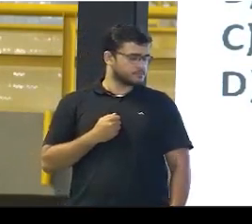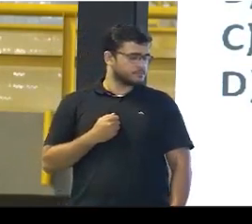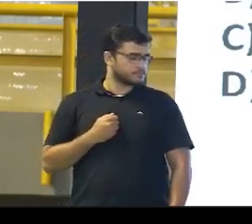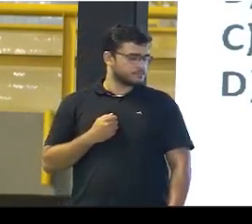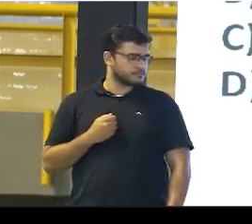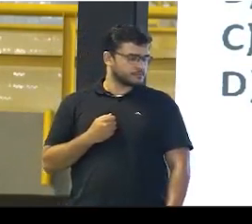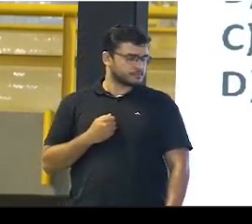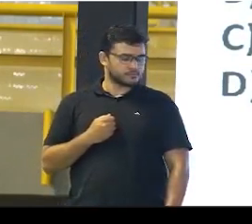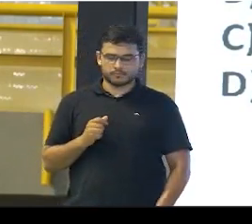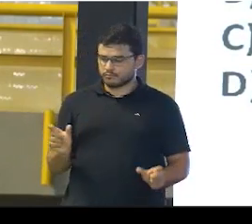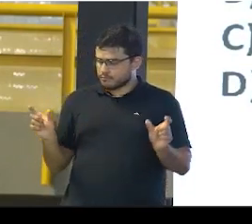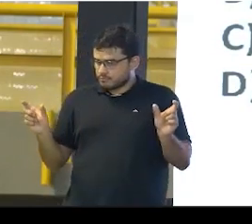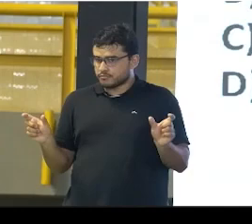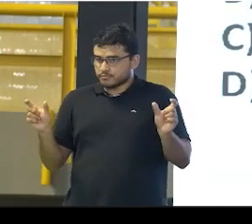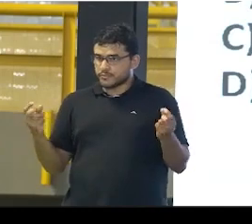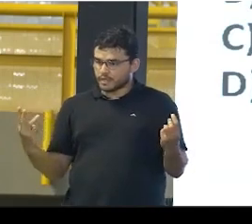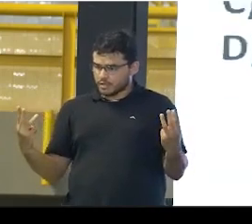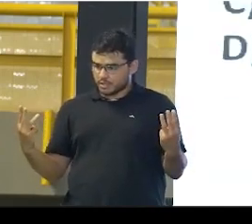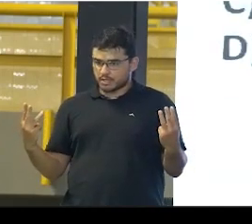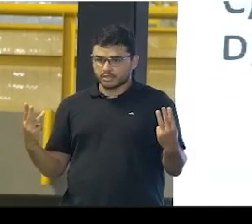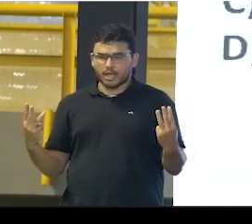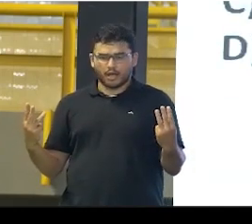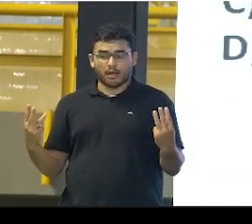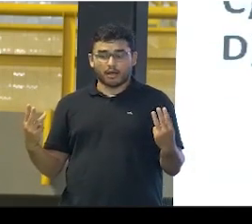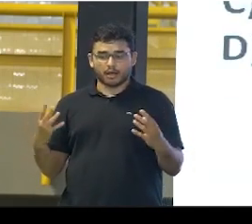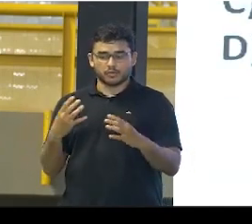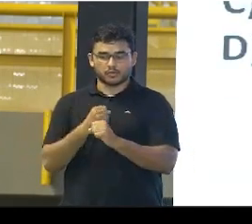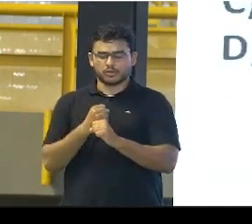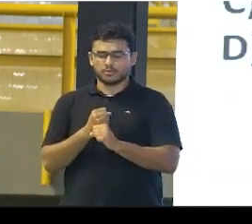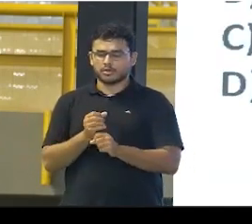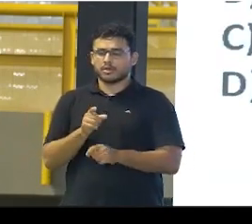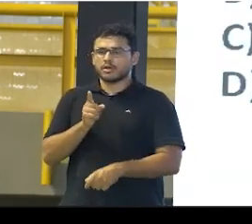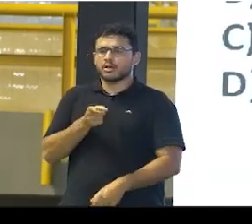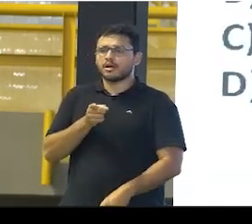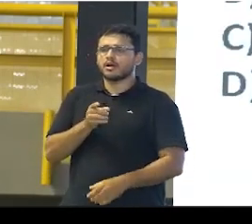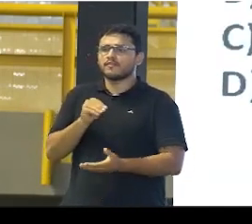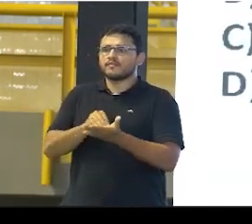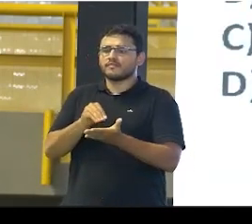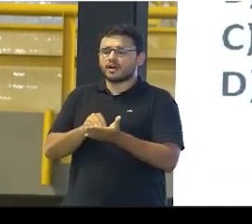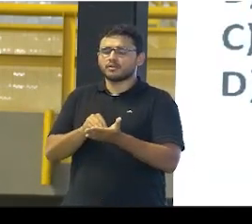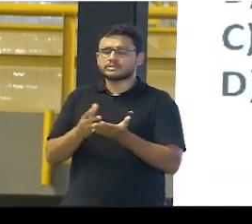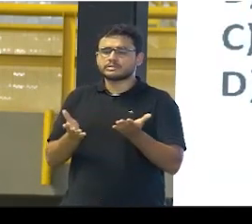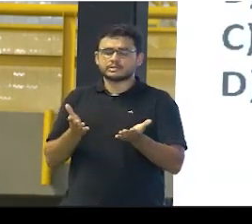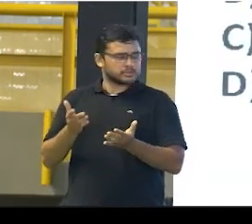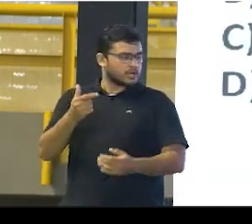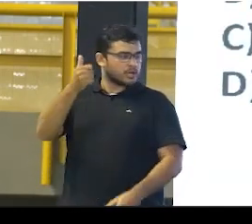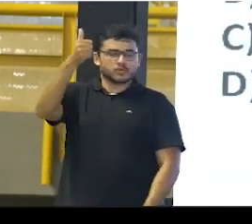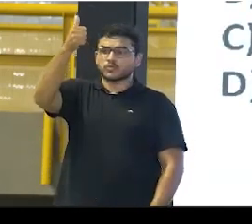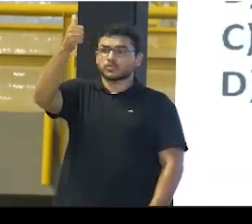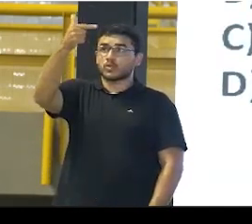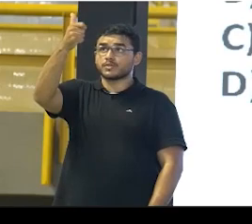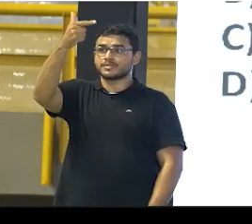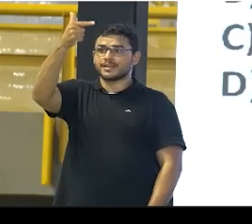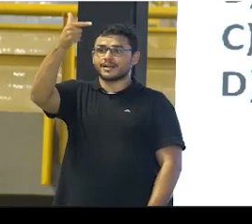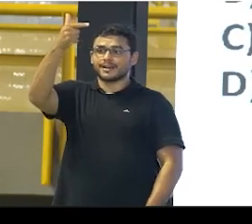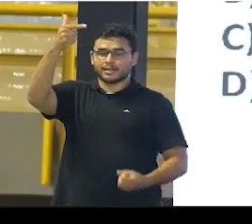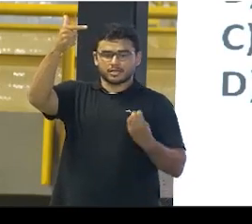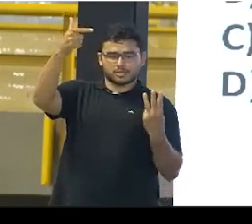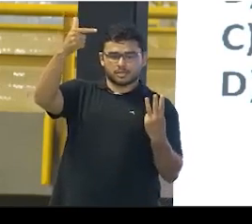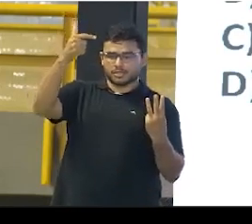1.200 cadeiras aqui na frente. Essa é a ideia. Esse conceito, gente, é muito